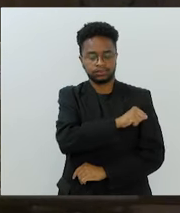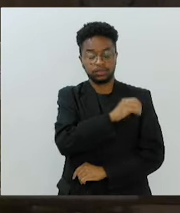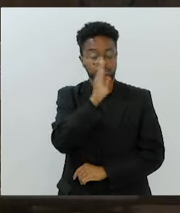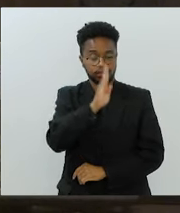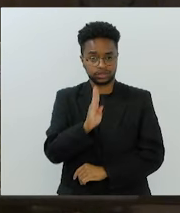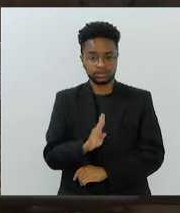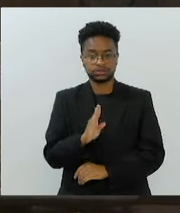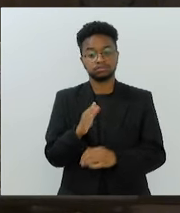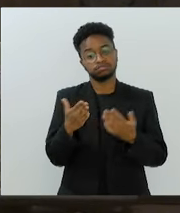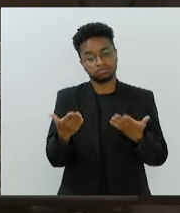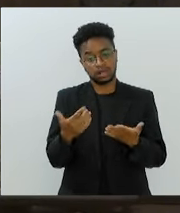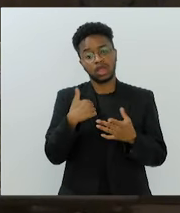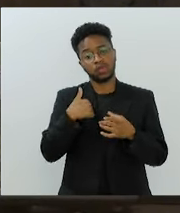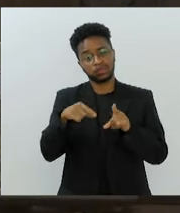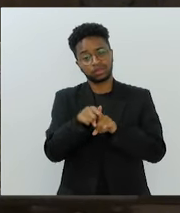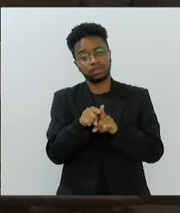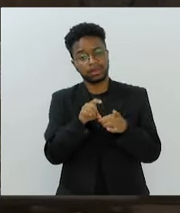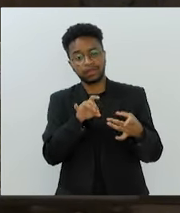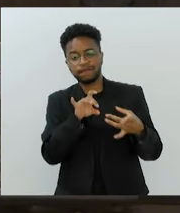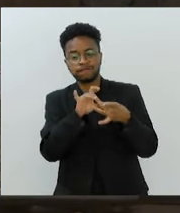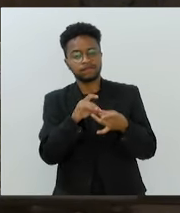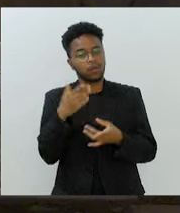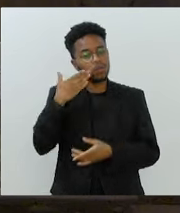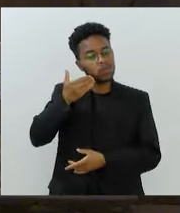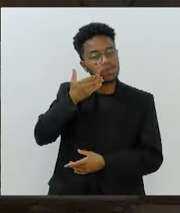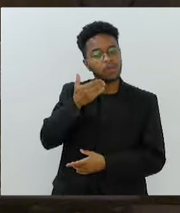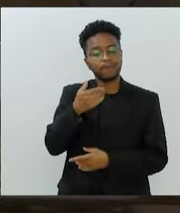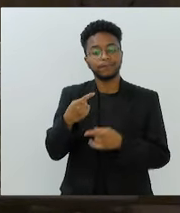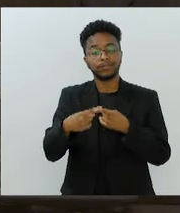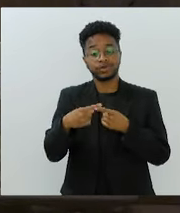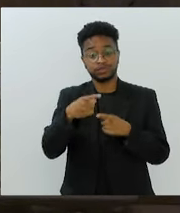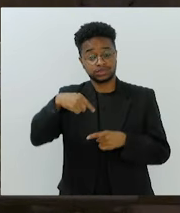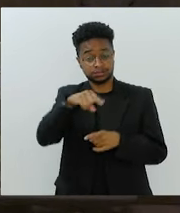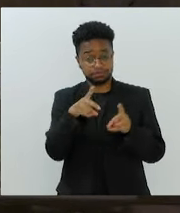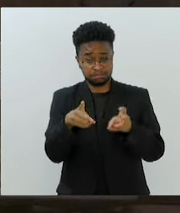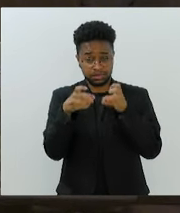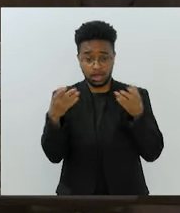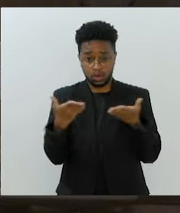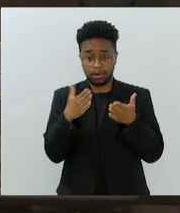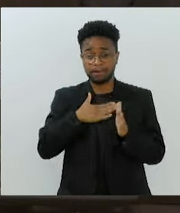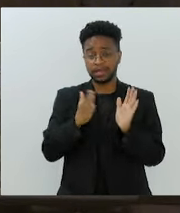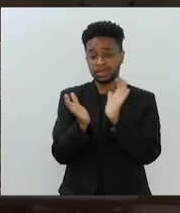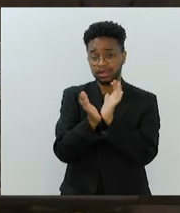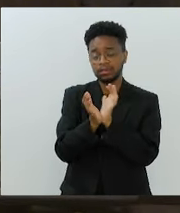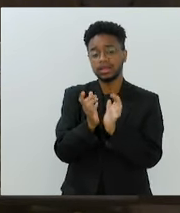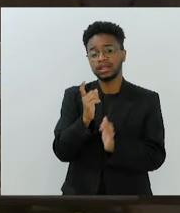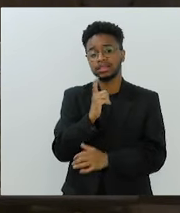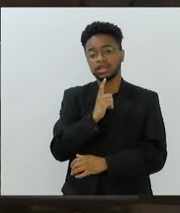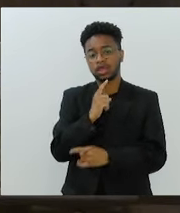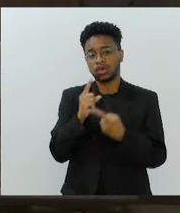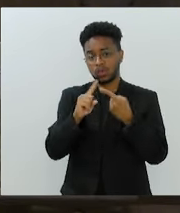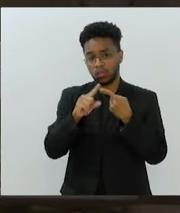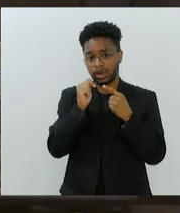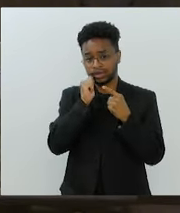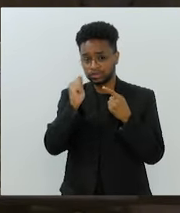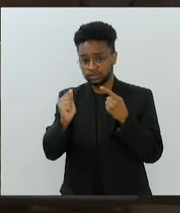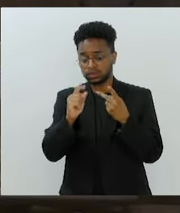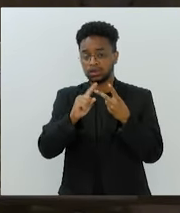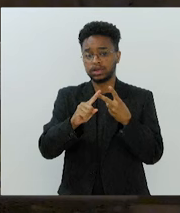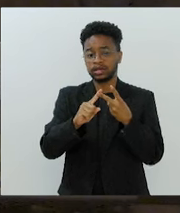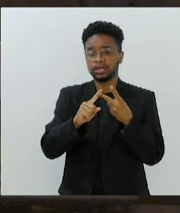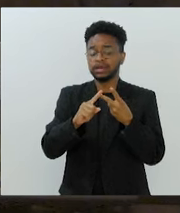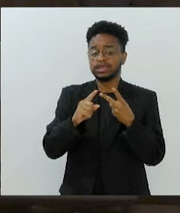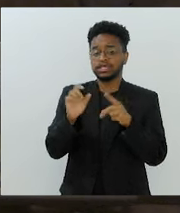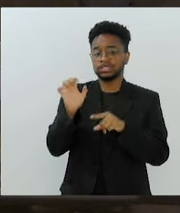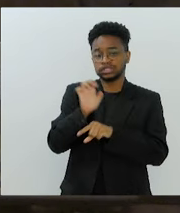eu sou um beneficiário direto disso. Só para vocês verem, atualmente, na minha equipe, a gente tem um assessor e um estagiário que foram